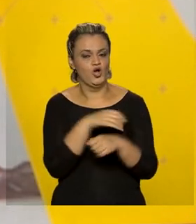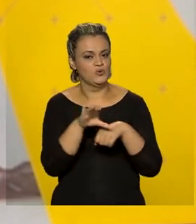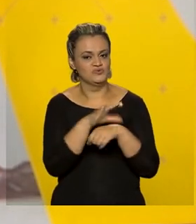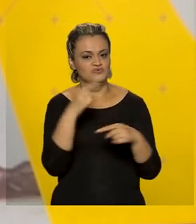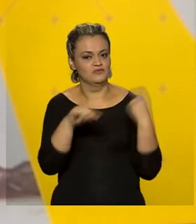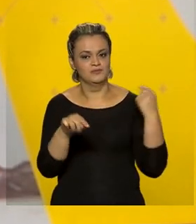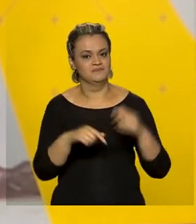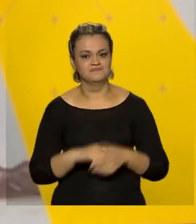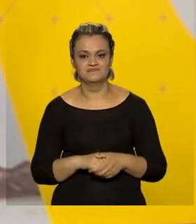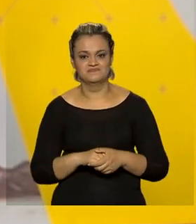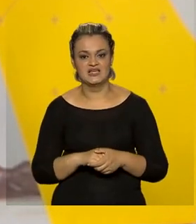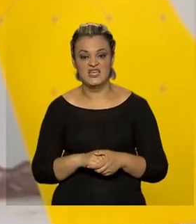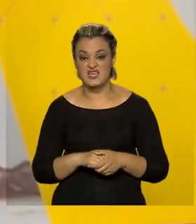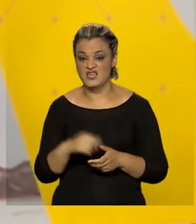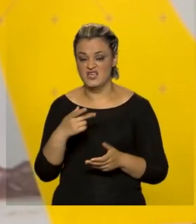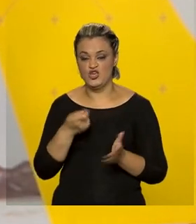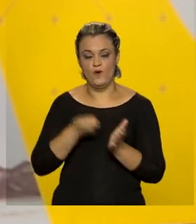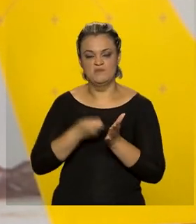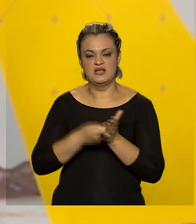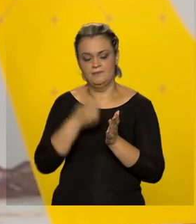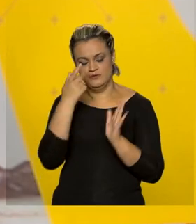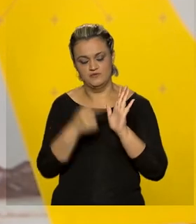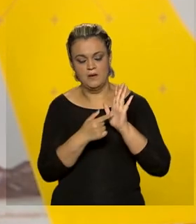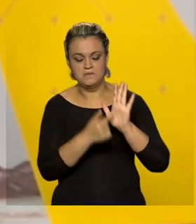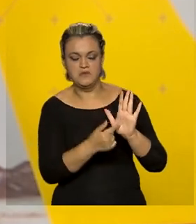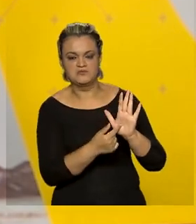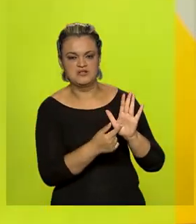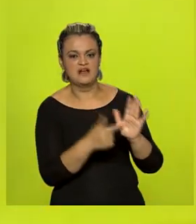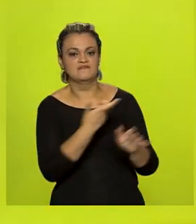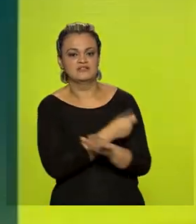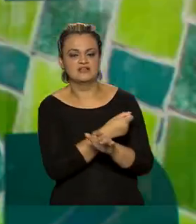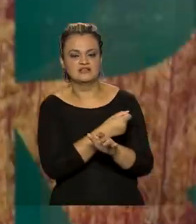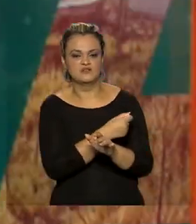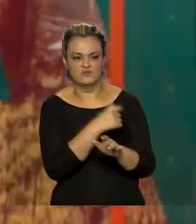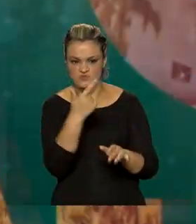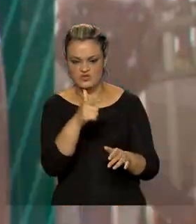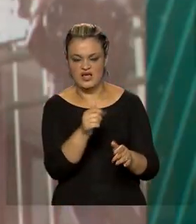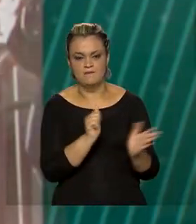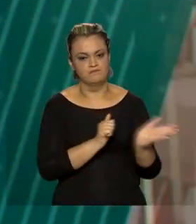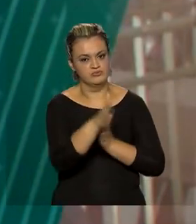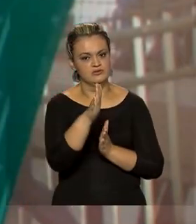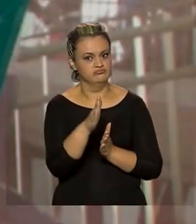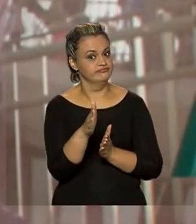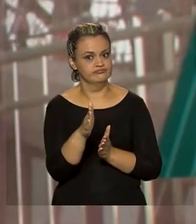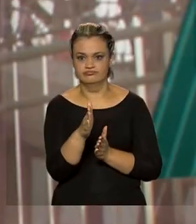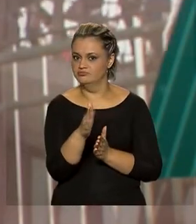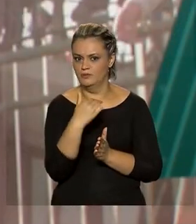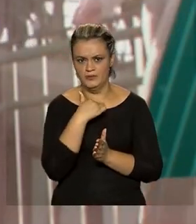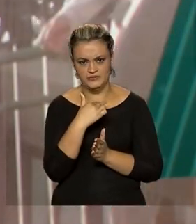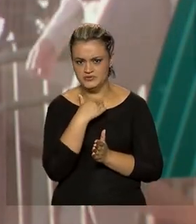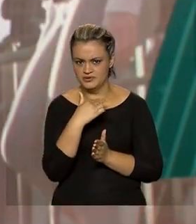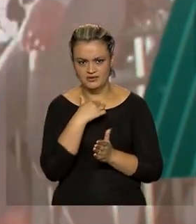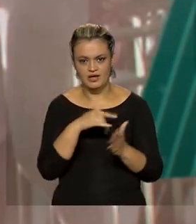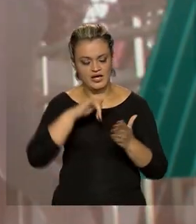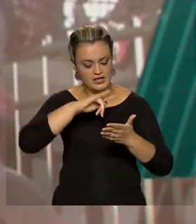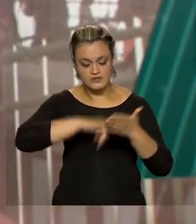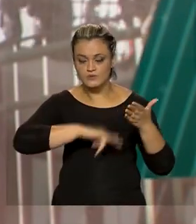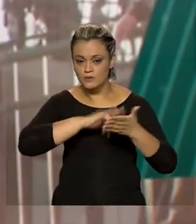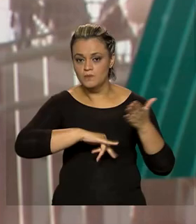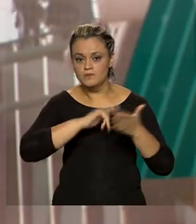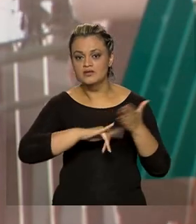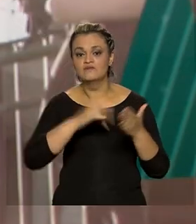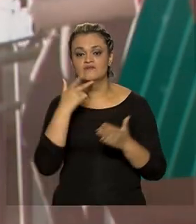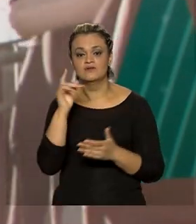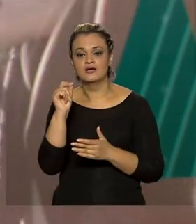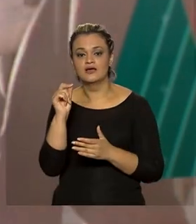e determina que isso não pode ser motivo de demissão por justa causa no trabalho. O documento define ainda que para assegurar a